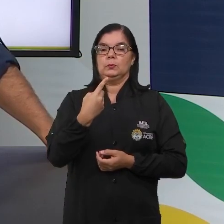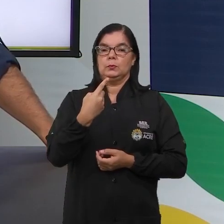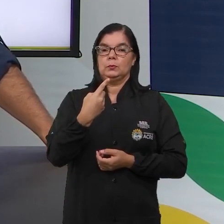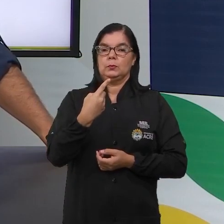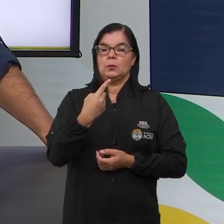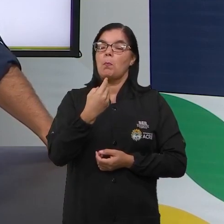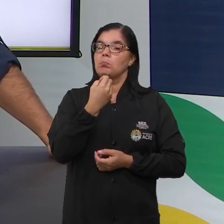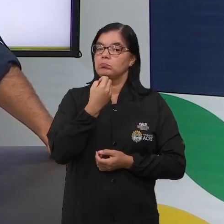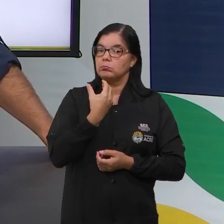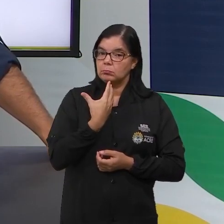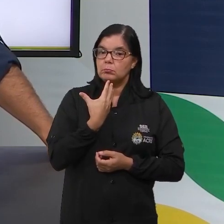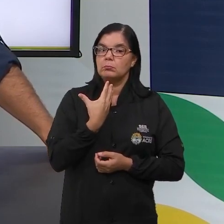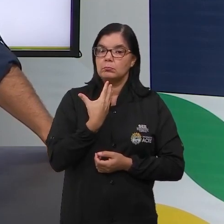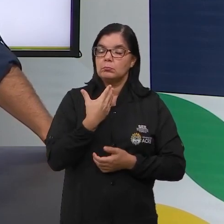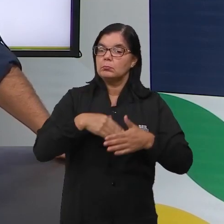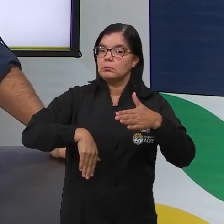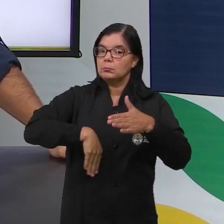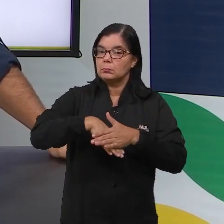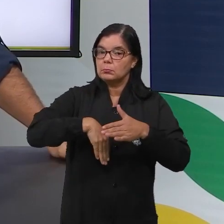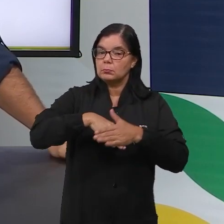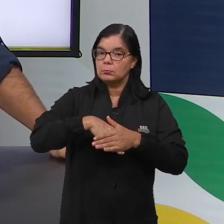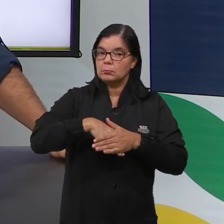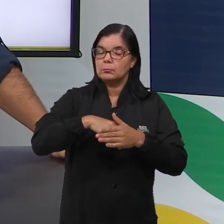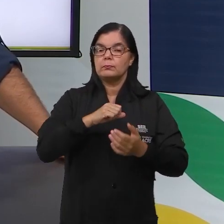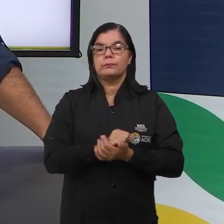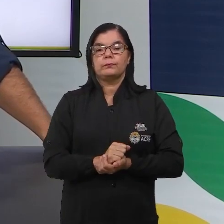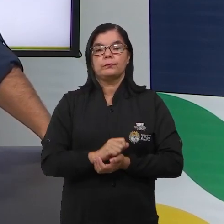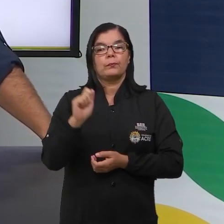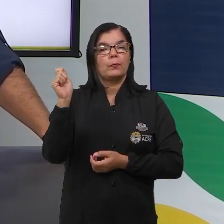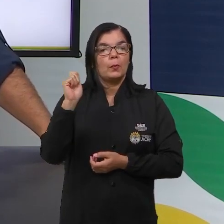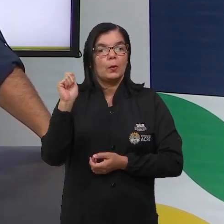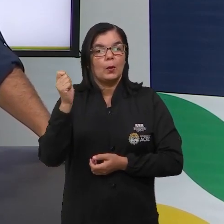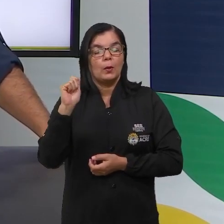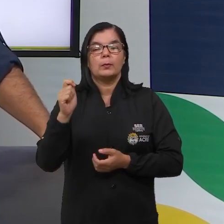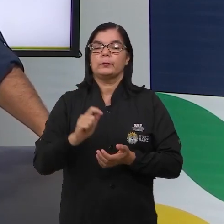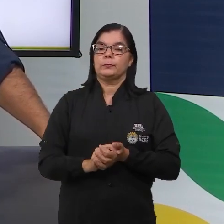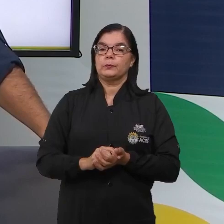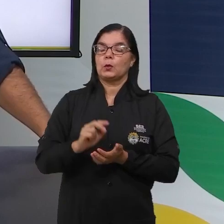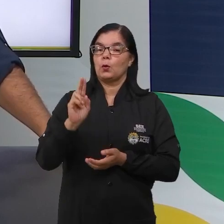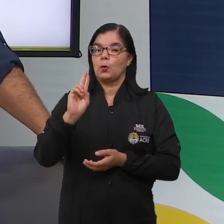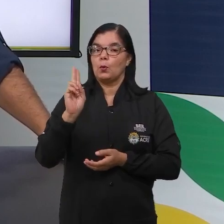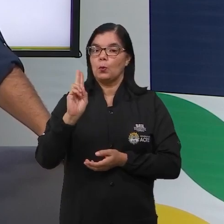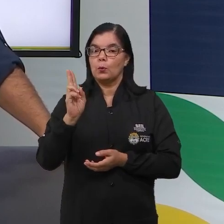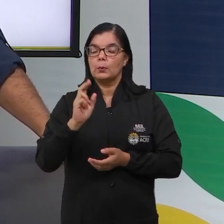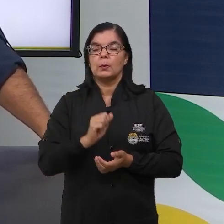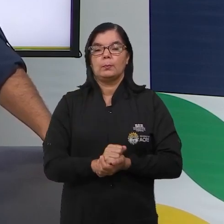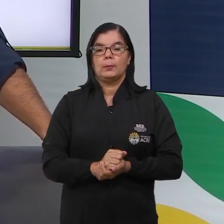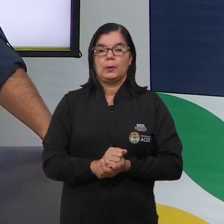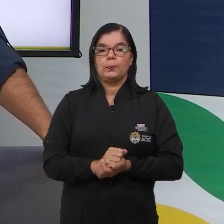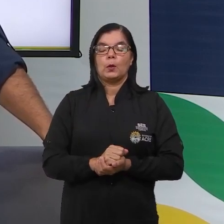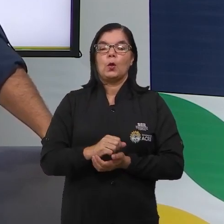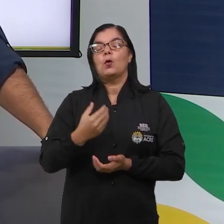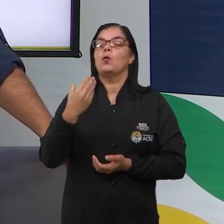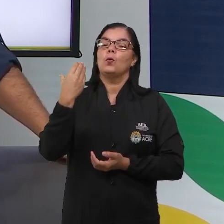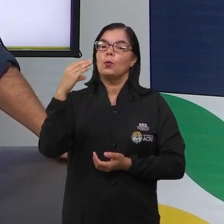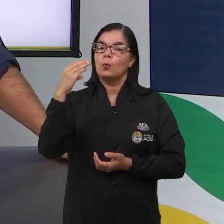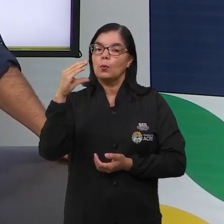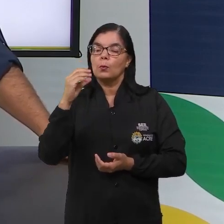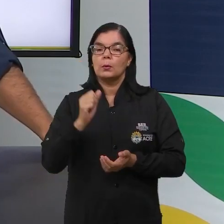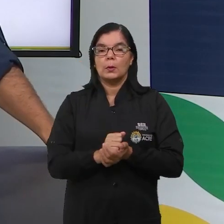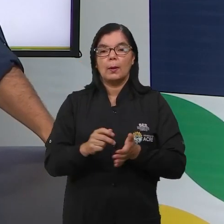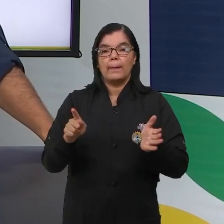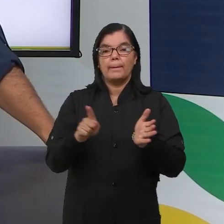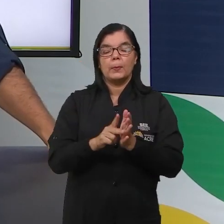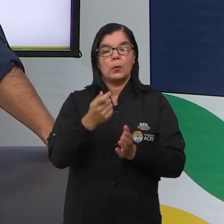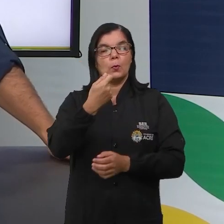muito bons no futebol. Argentina, Uruguai, deixa eu ver aqui, Colômbia, a própria